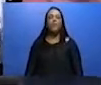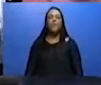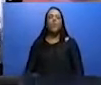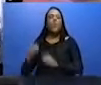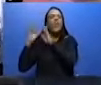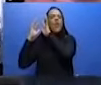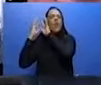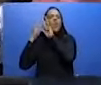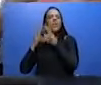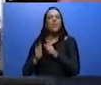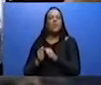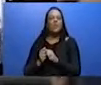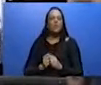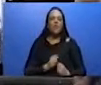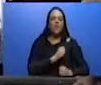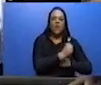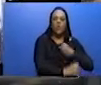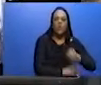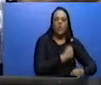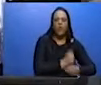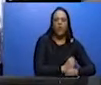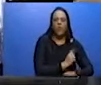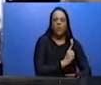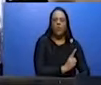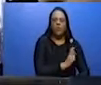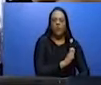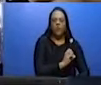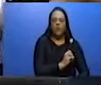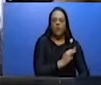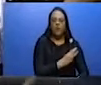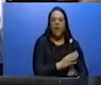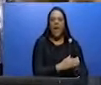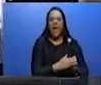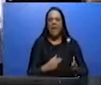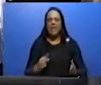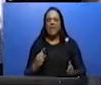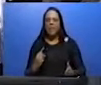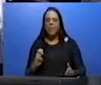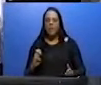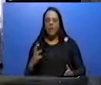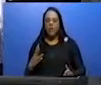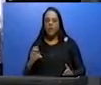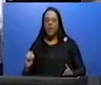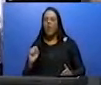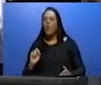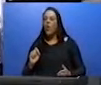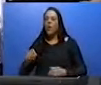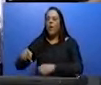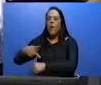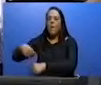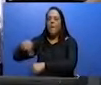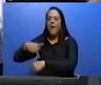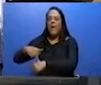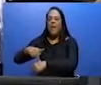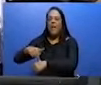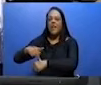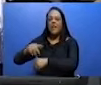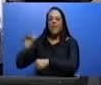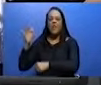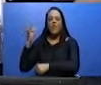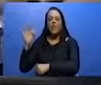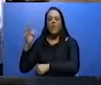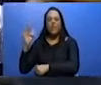Relembrando, de 1503 a 1530, a França deixou de explorar o território descoberto